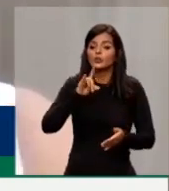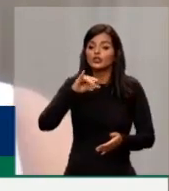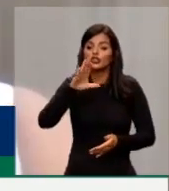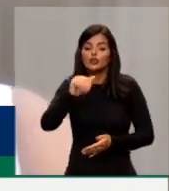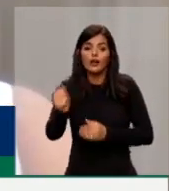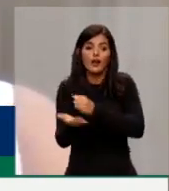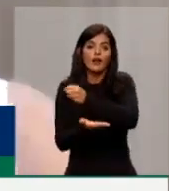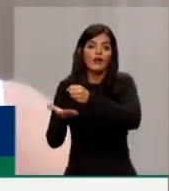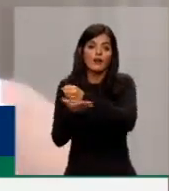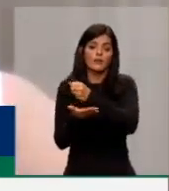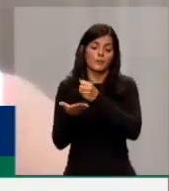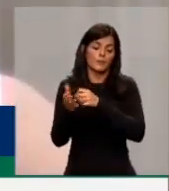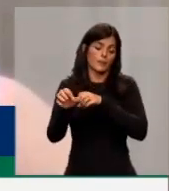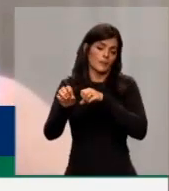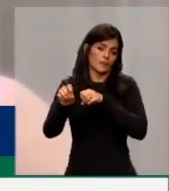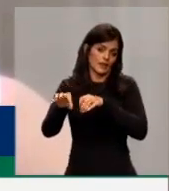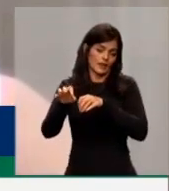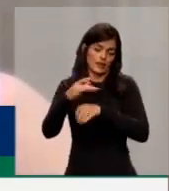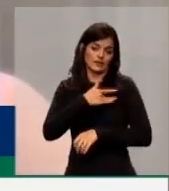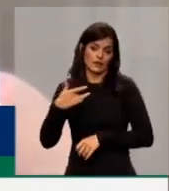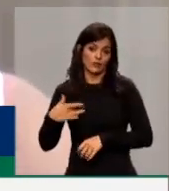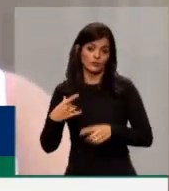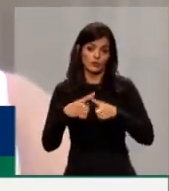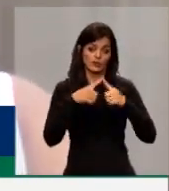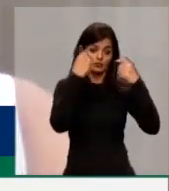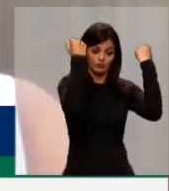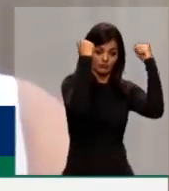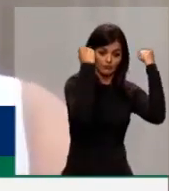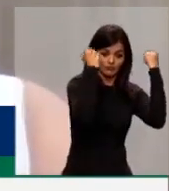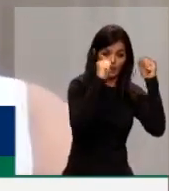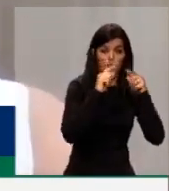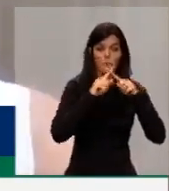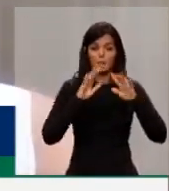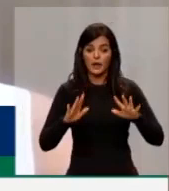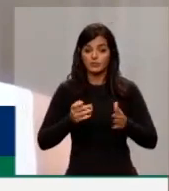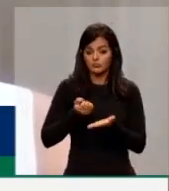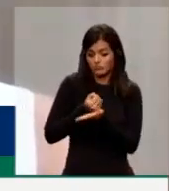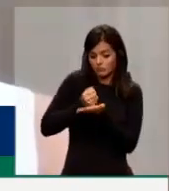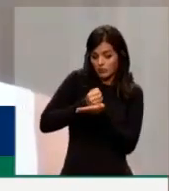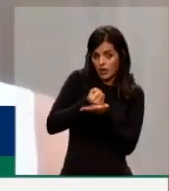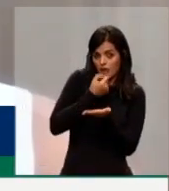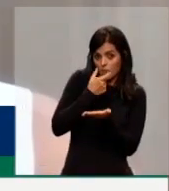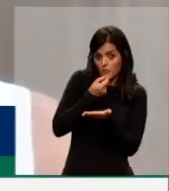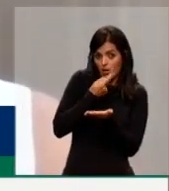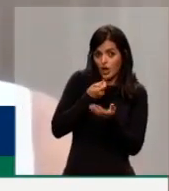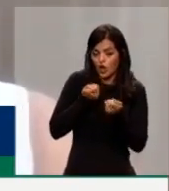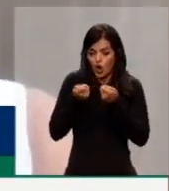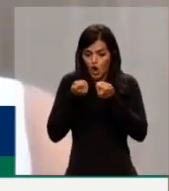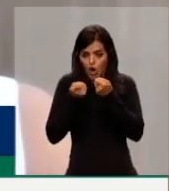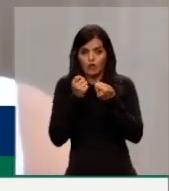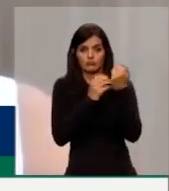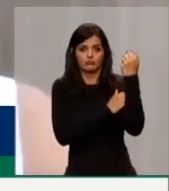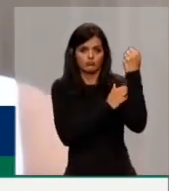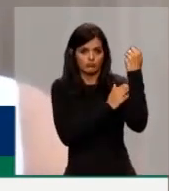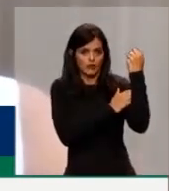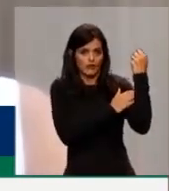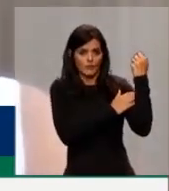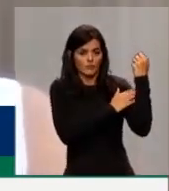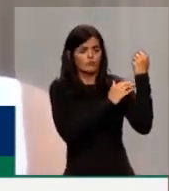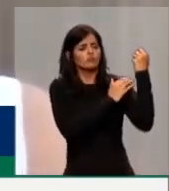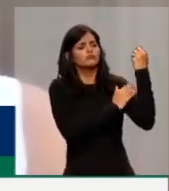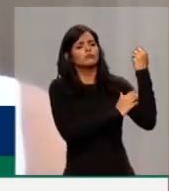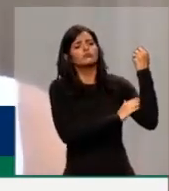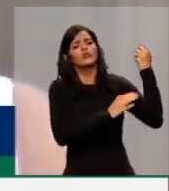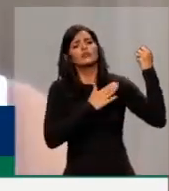ter exercício físico, mas ela pode receber o remédio que está controlando a pressão dela tranquilamente em